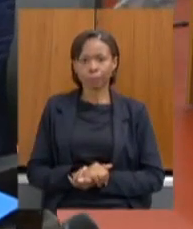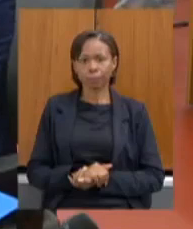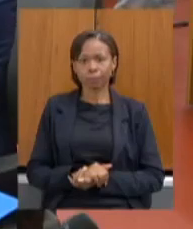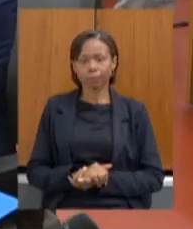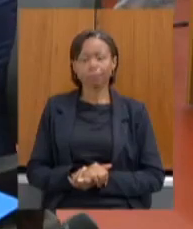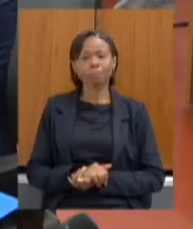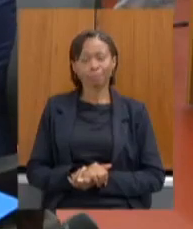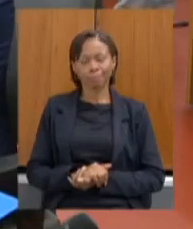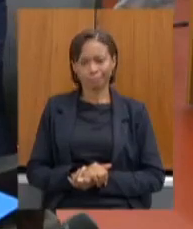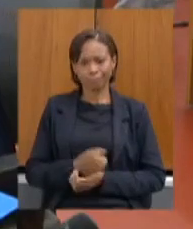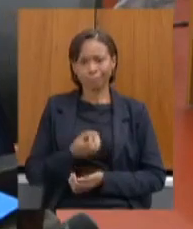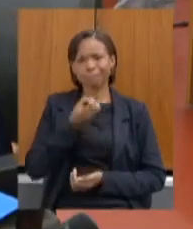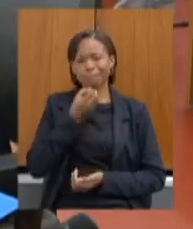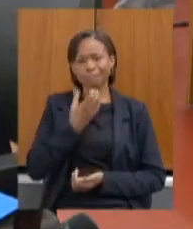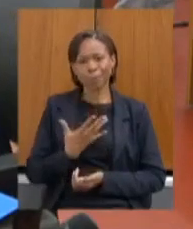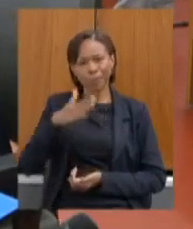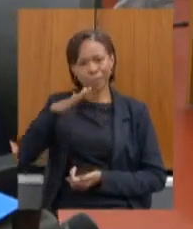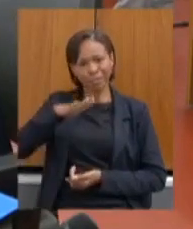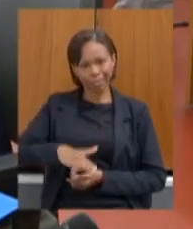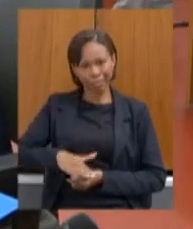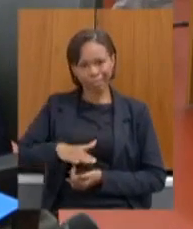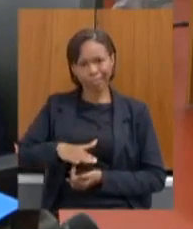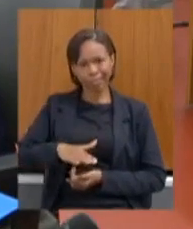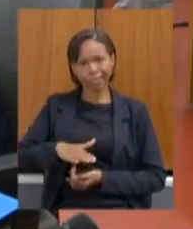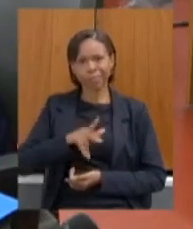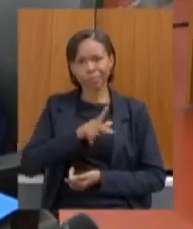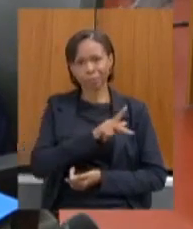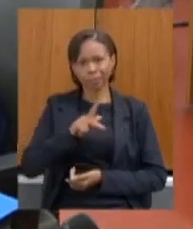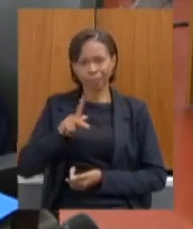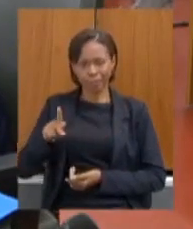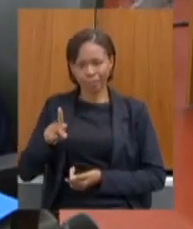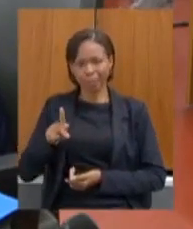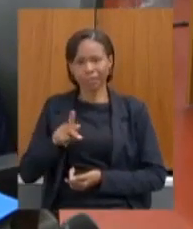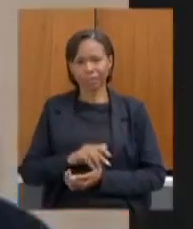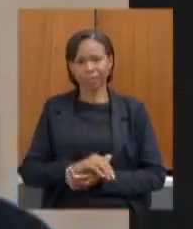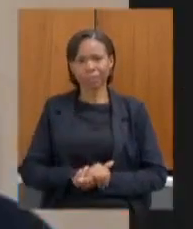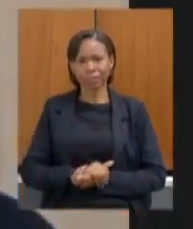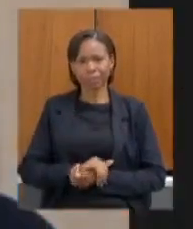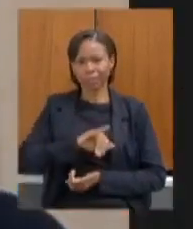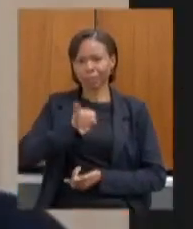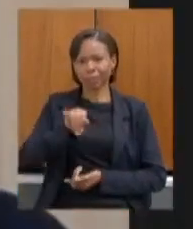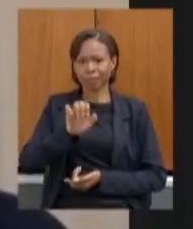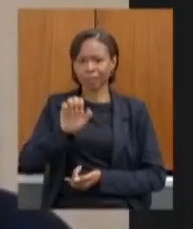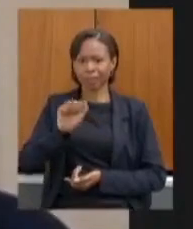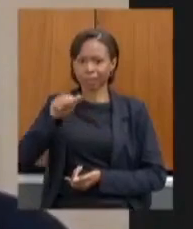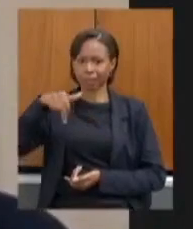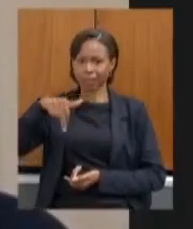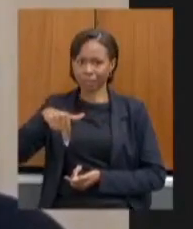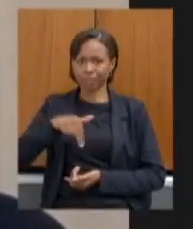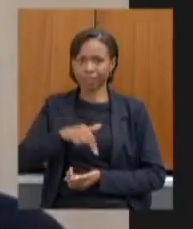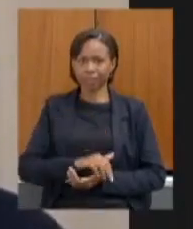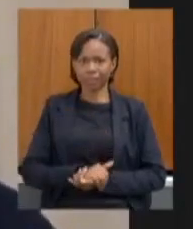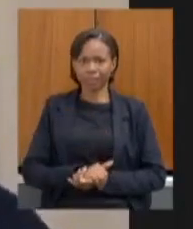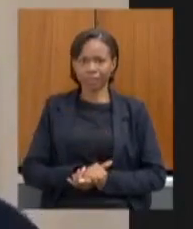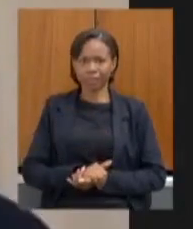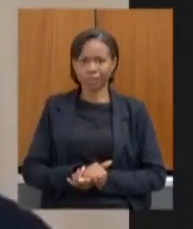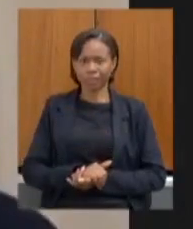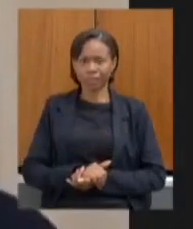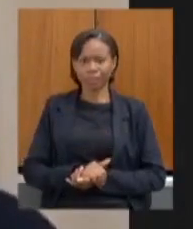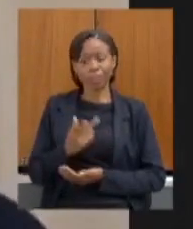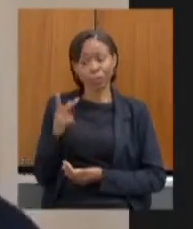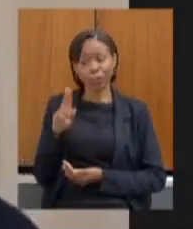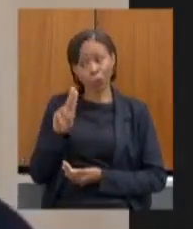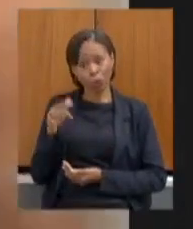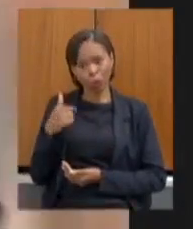Boa tarde, meu caro presidente, doutor Jean Carlos. Em seu nome, eu quero